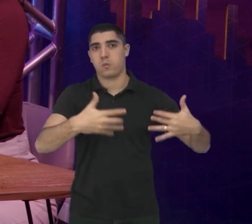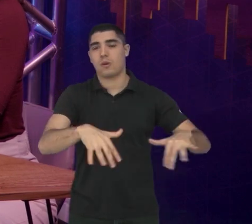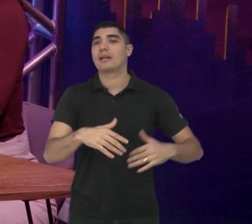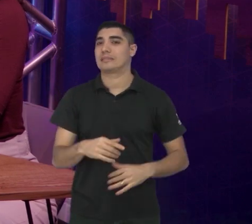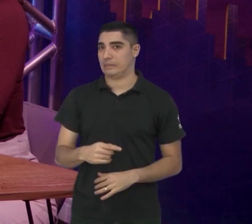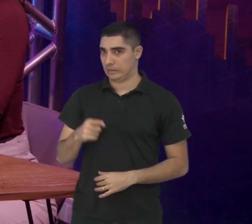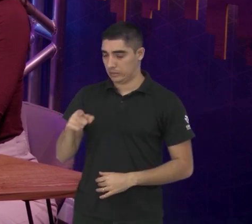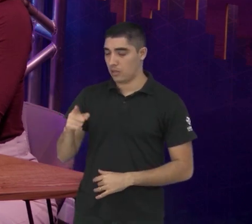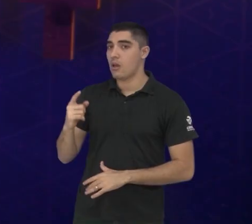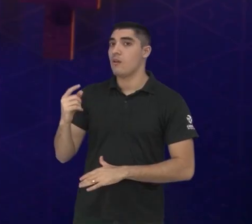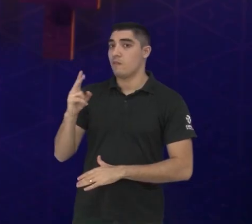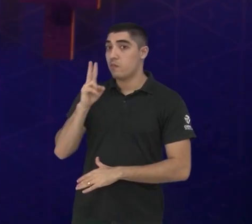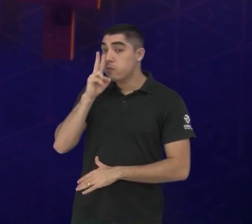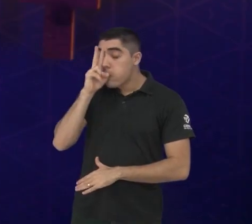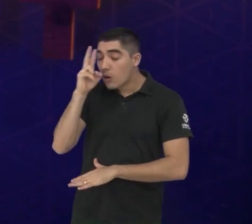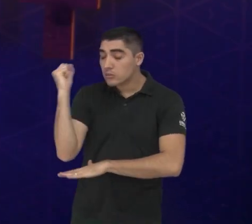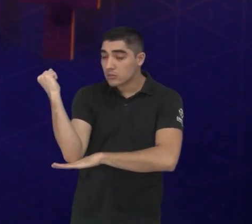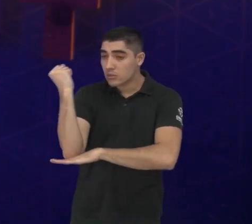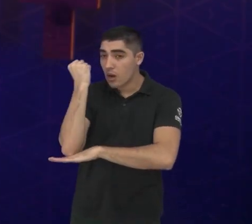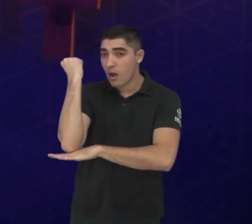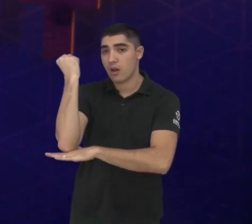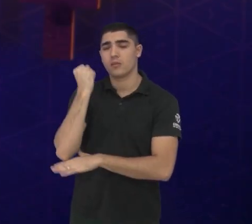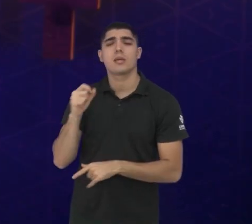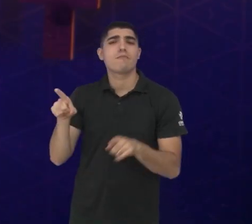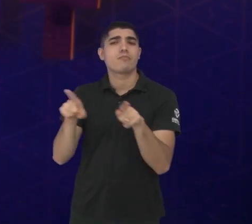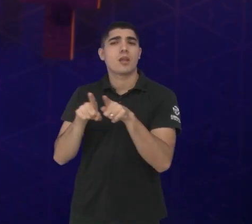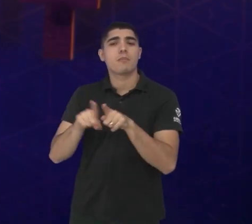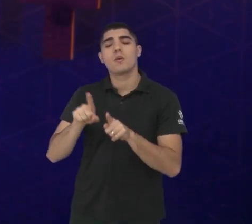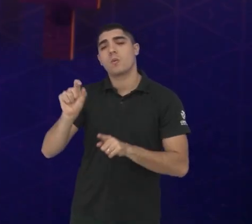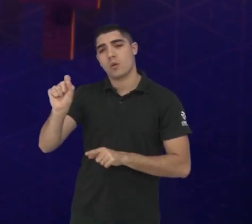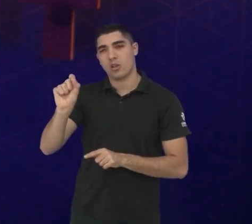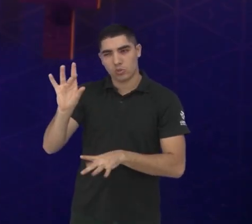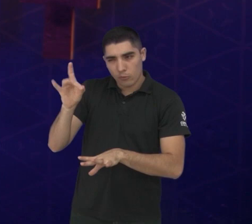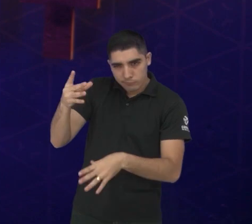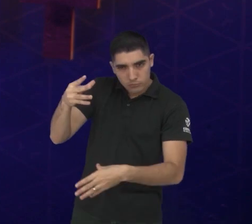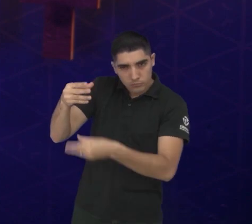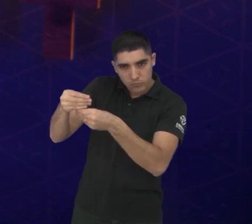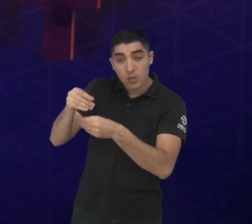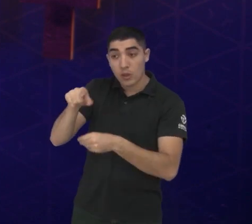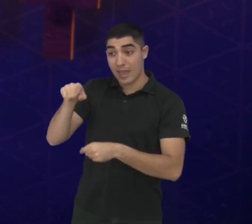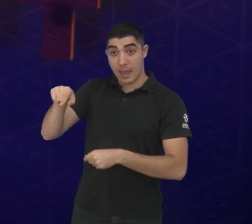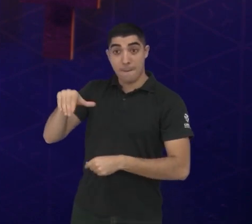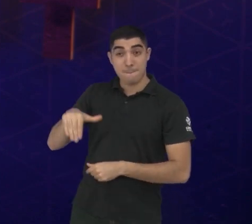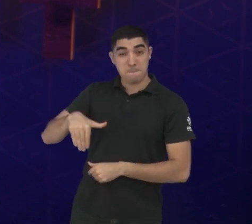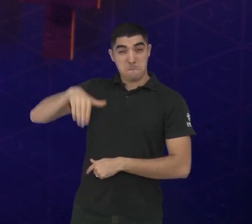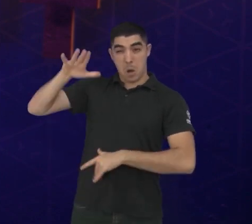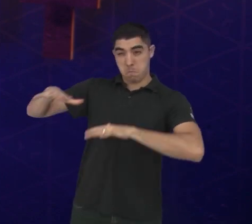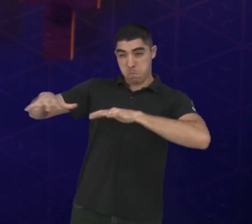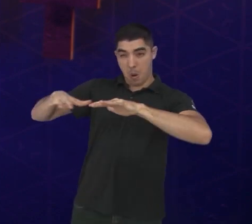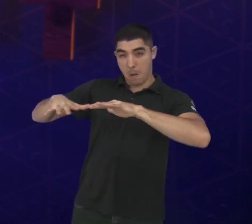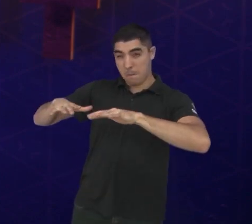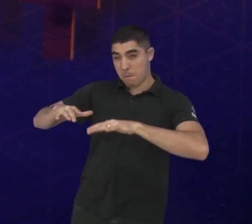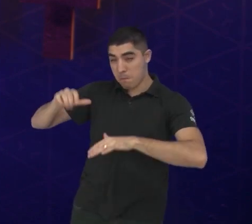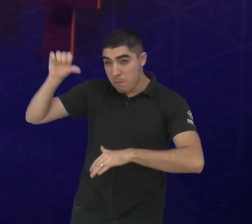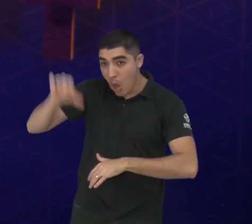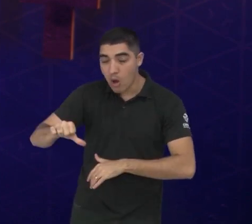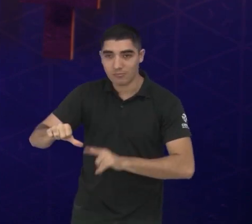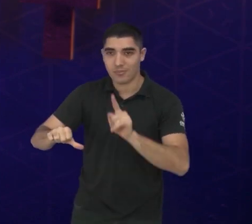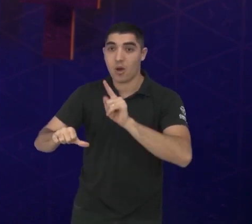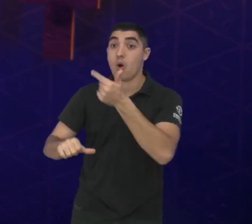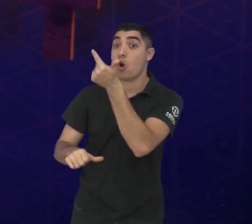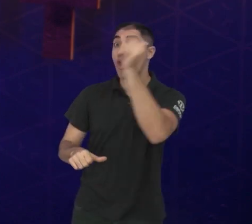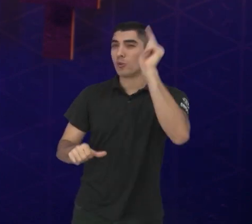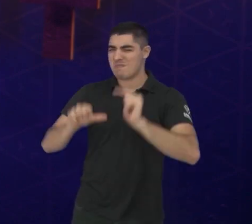É muito potente. E aí, para completar, não foi o maior terremoto já registrado. O